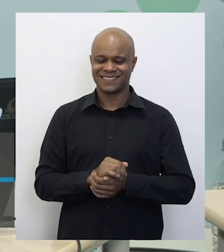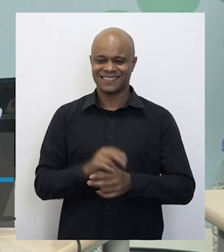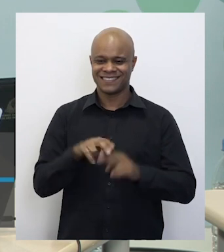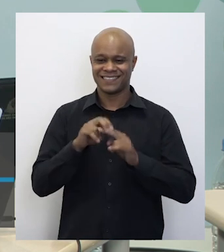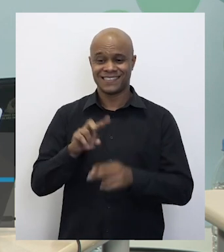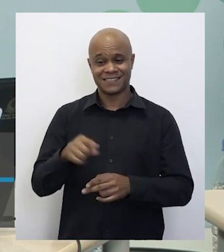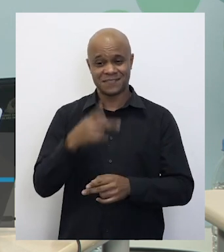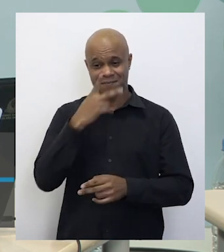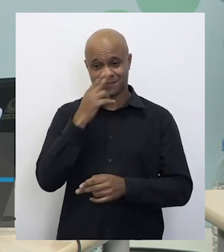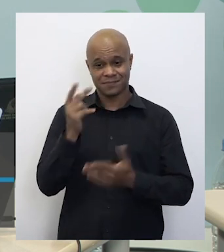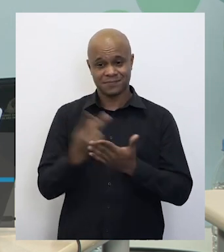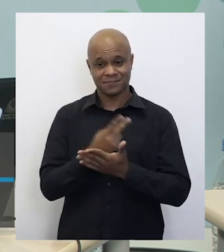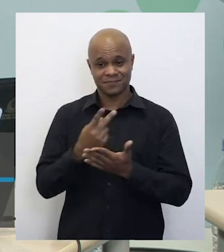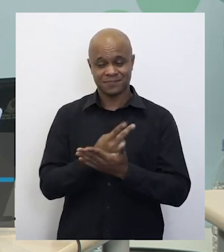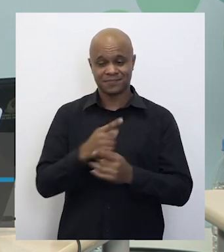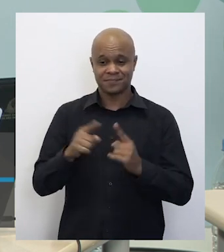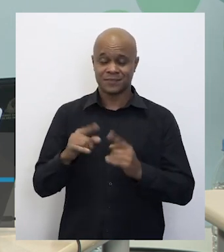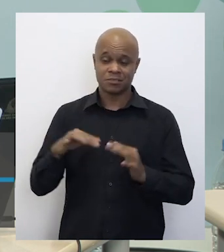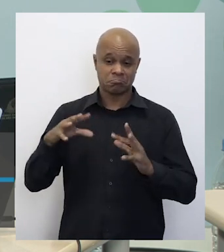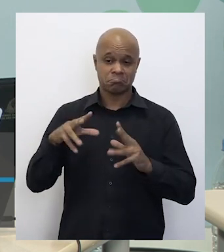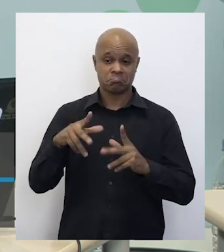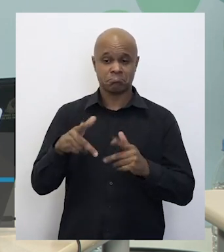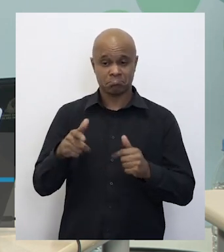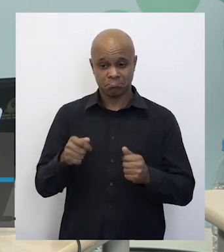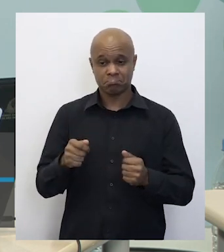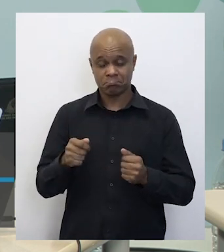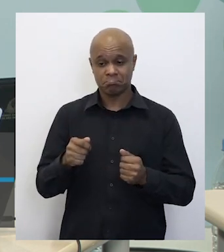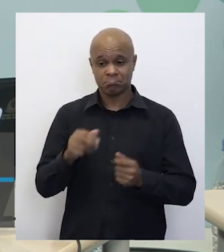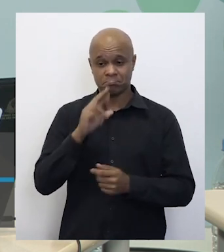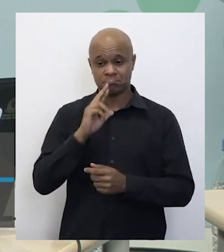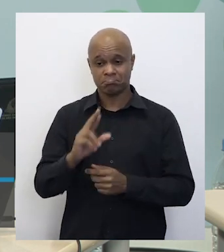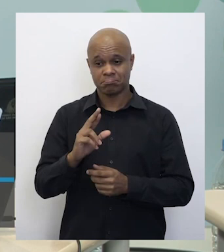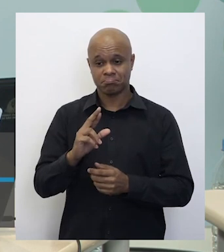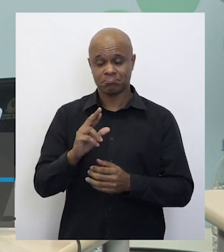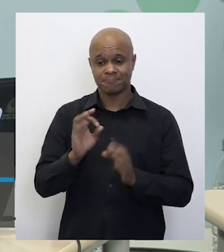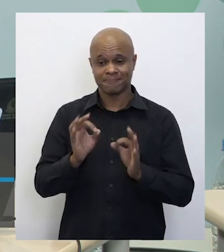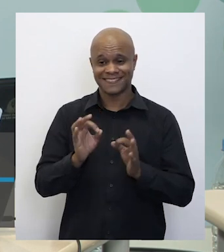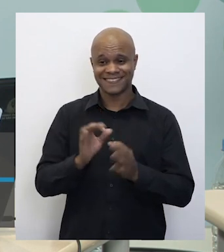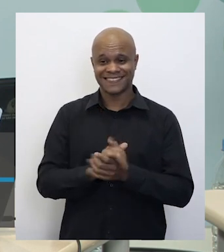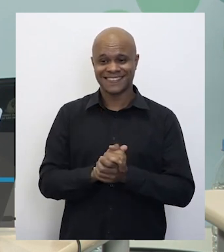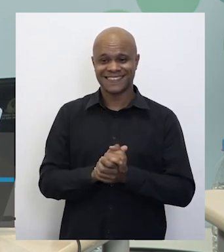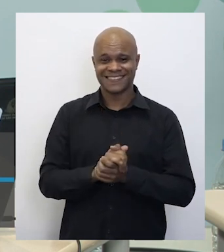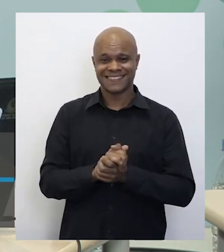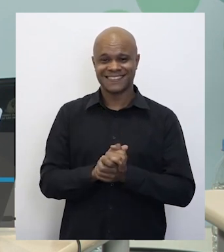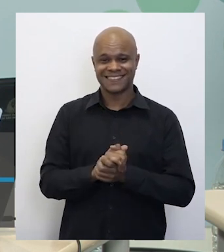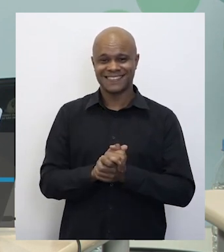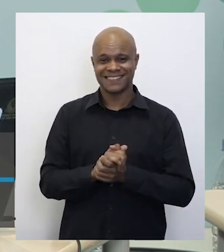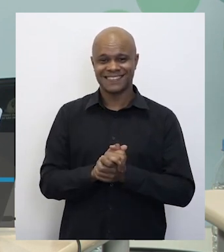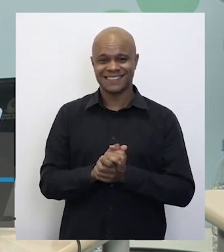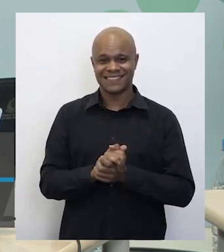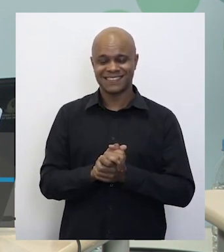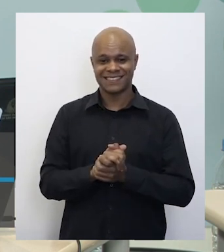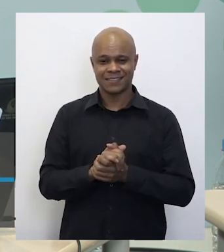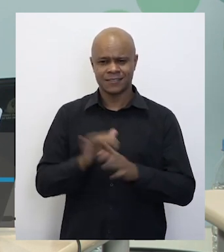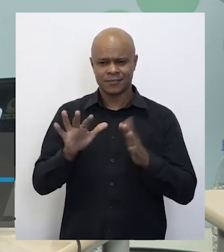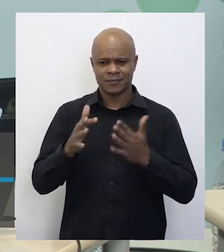Com a potência. Mas, no geral, quem respondeu referente a essa, sem o delay da questão anterior, chegou mais ou menos